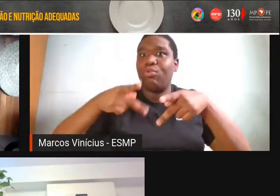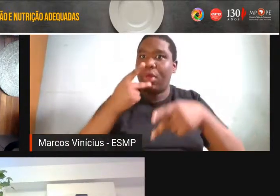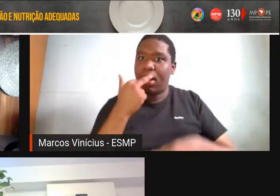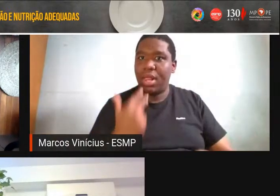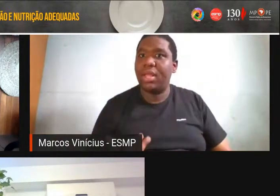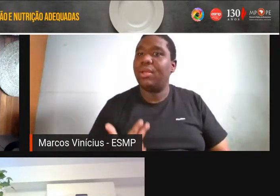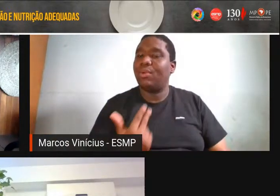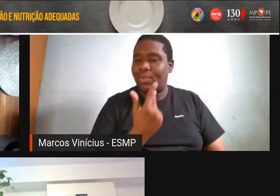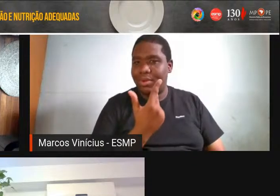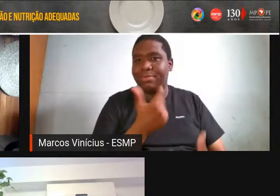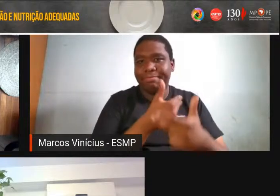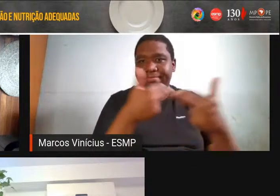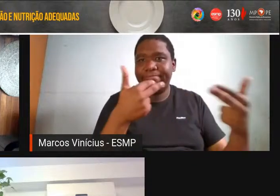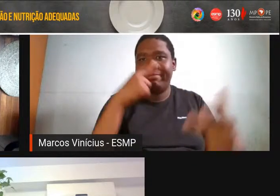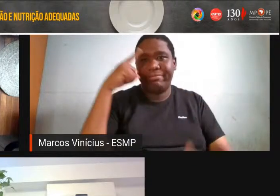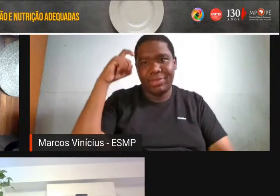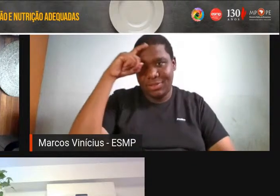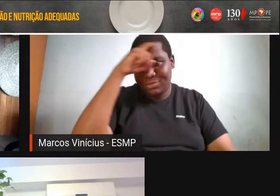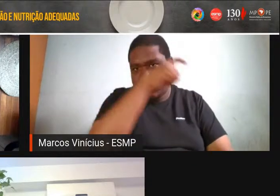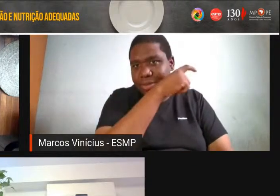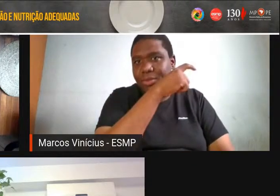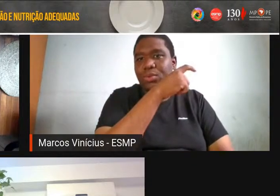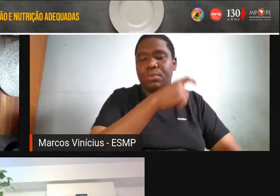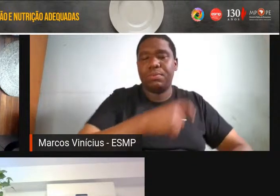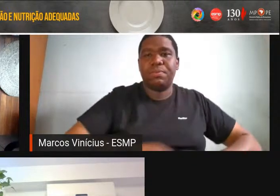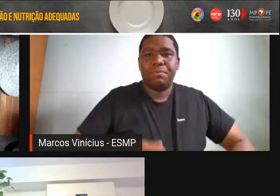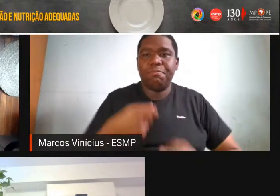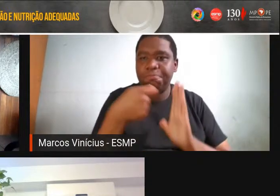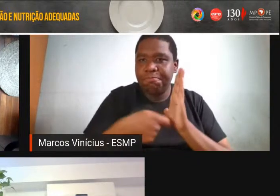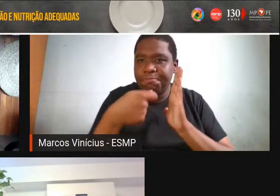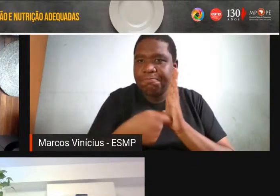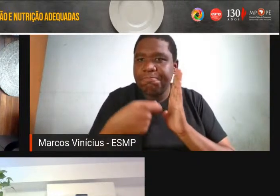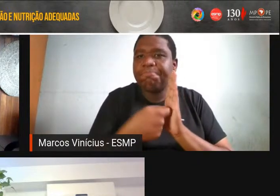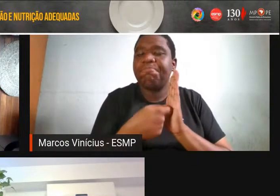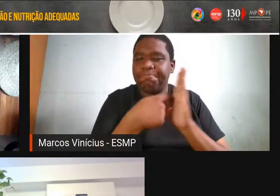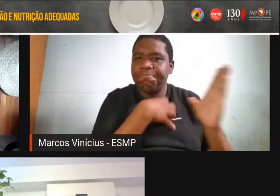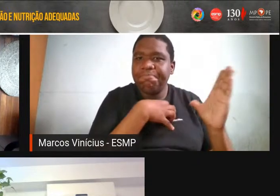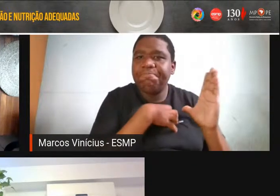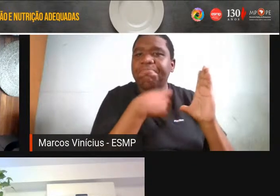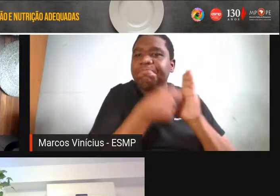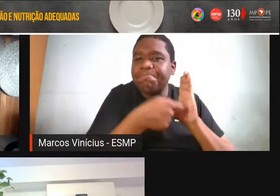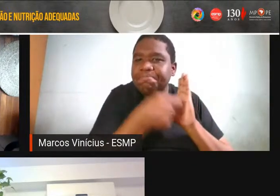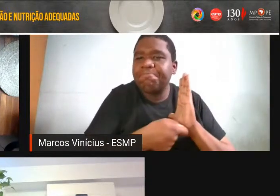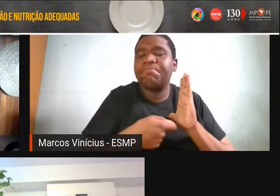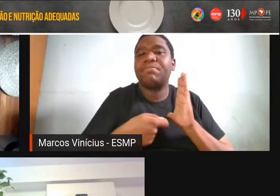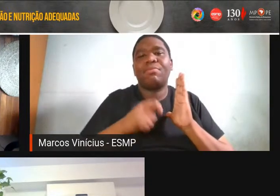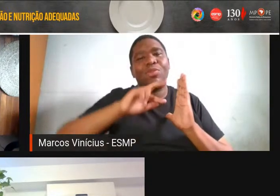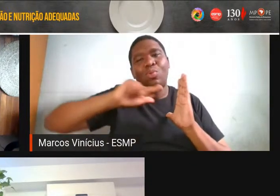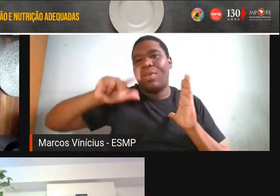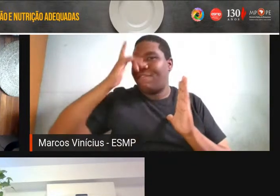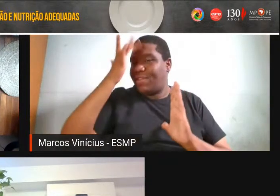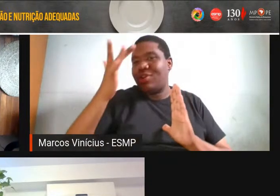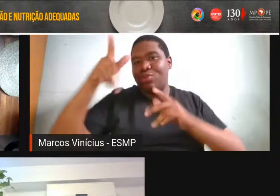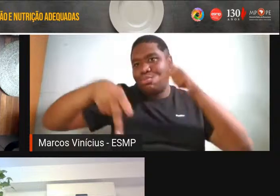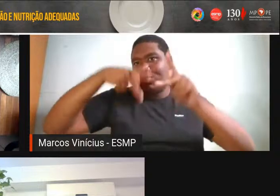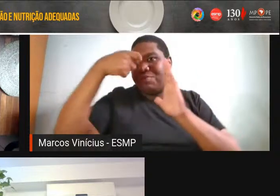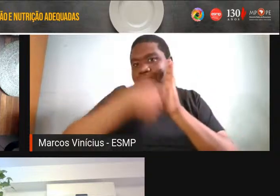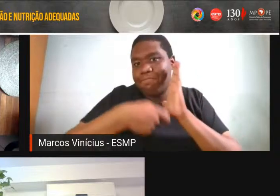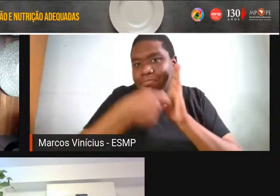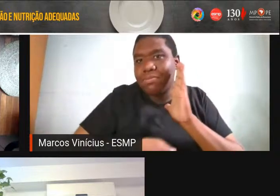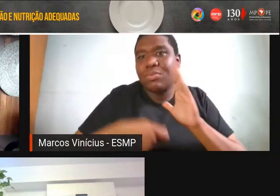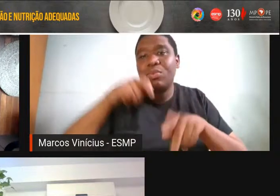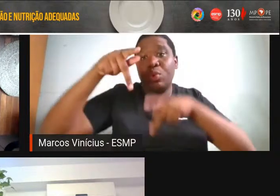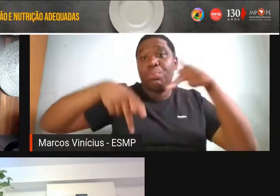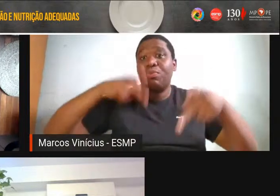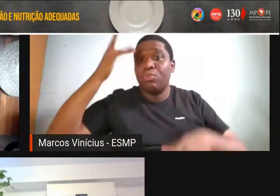difíceis na questão da exigibilidade. A exigibilidade não facilita para o povo cobrar. O povo não sabe